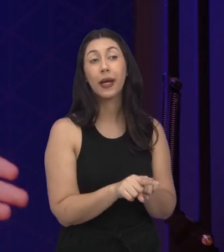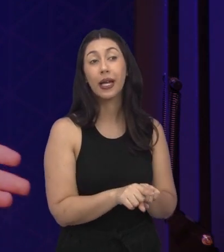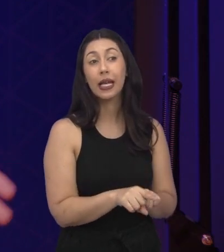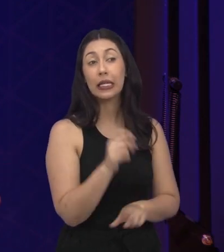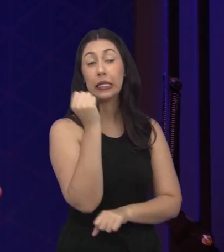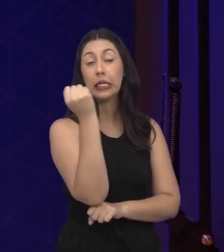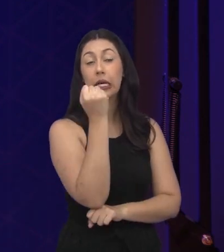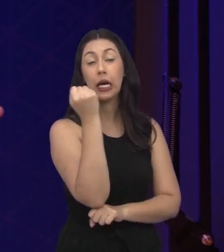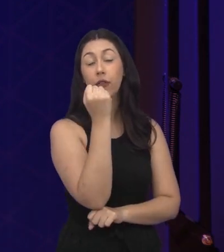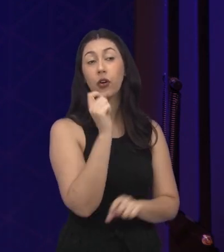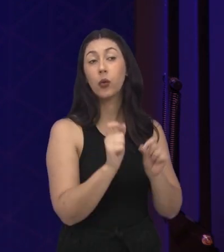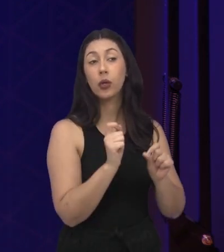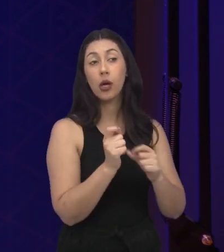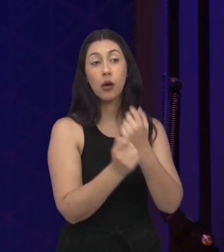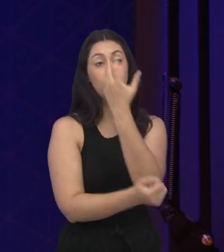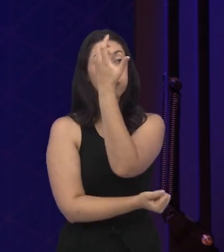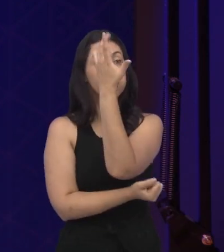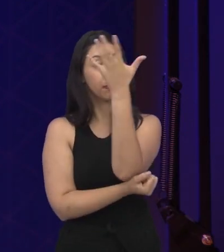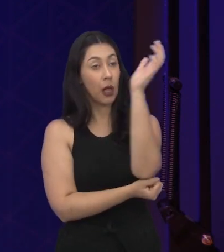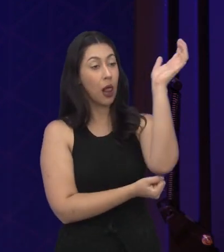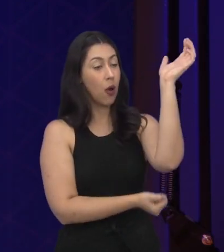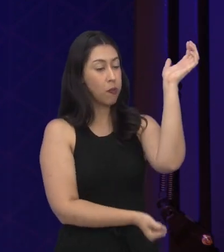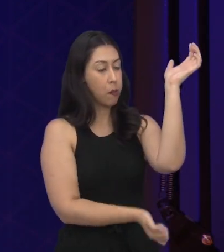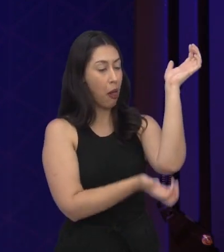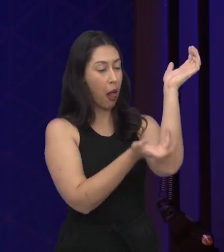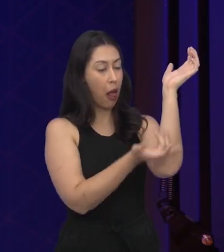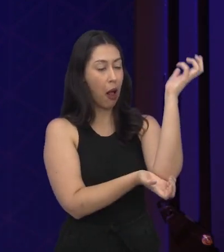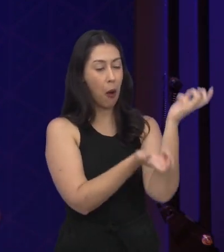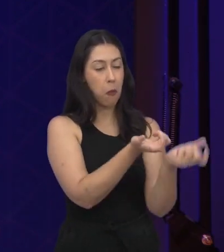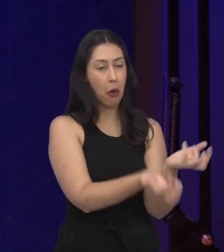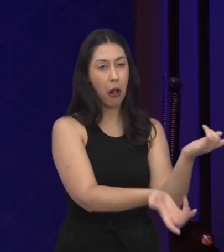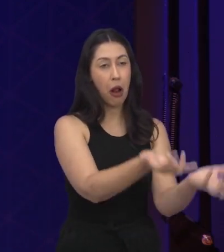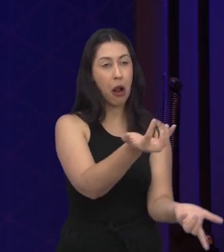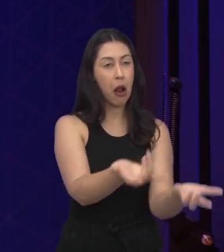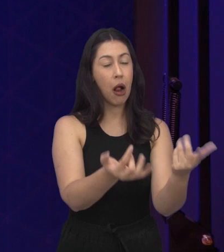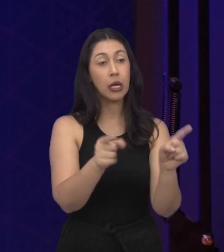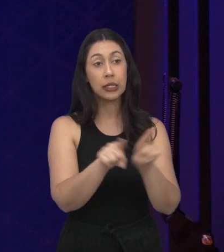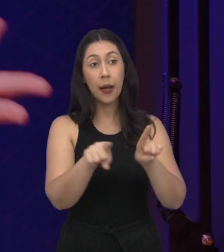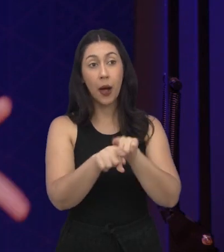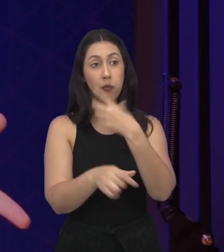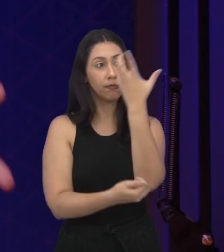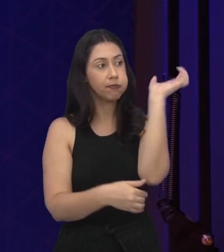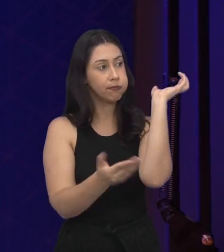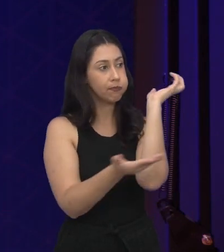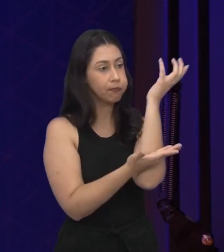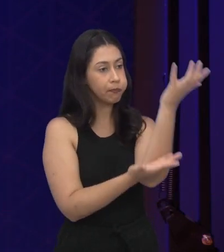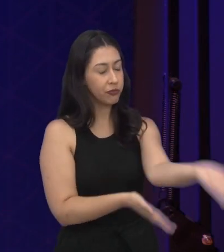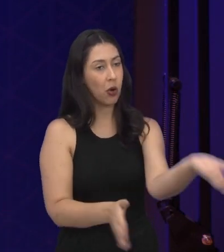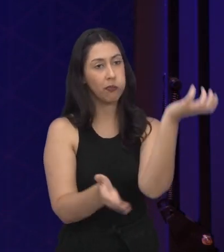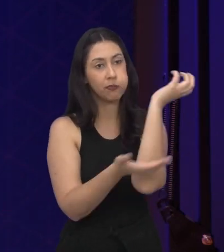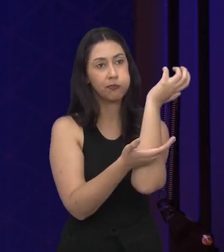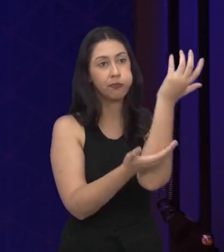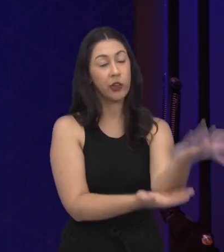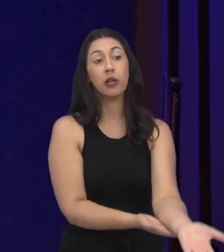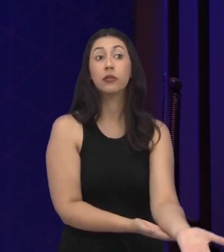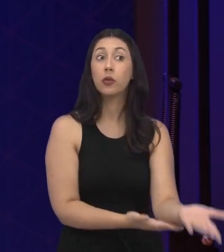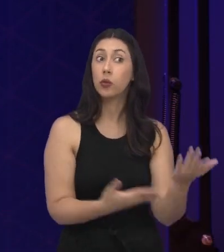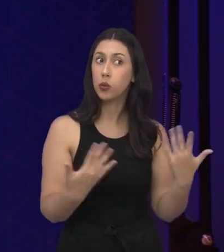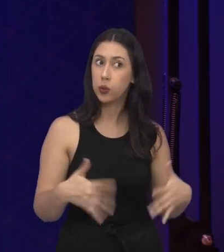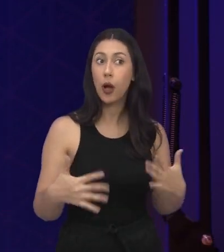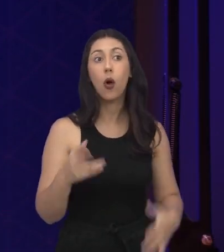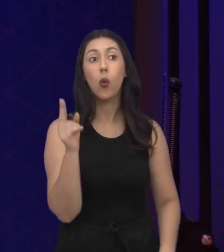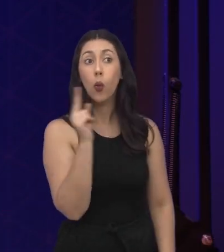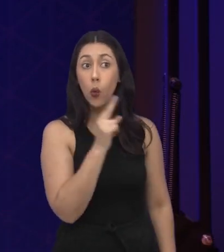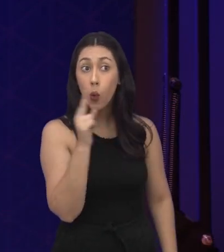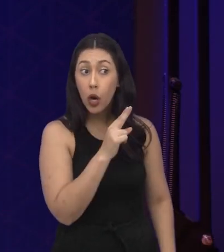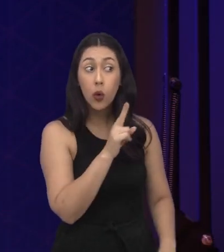grave são as queimadas e o desmatamento. Então, assim, é urgente cuidar das nossas florestas. A gente sabe disso,